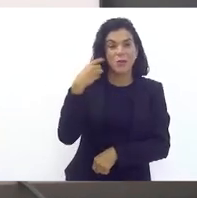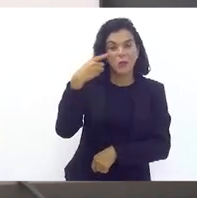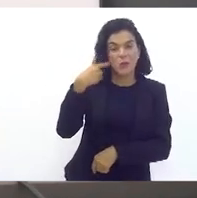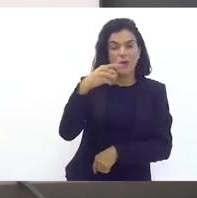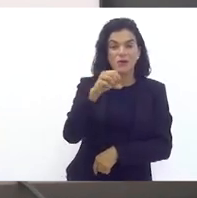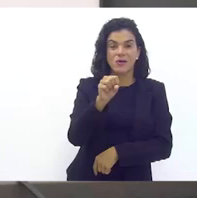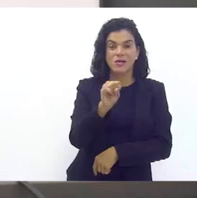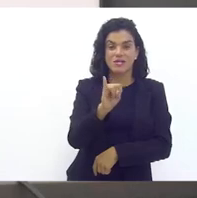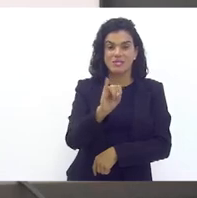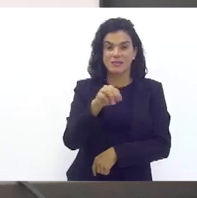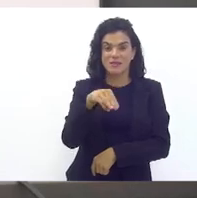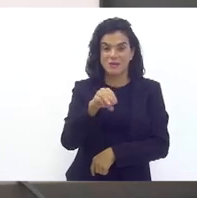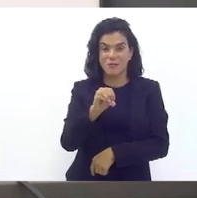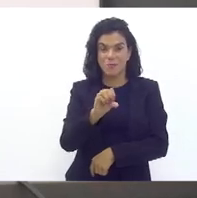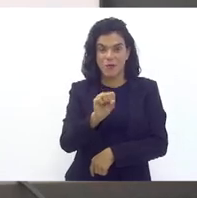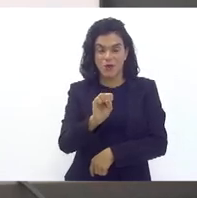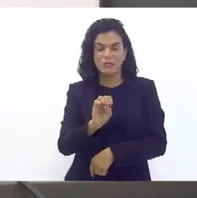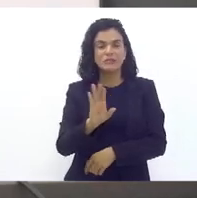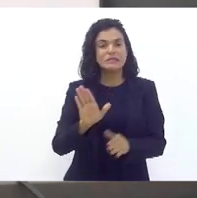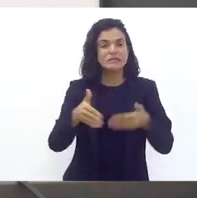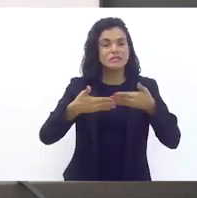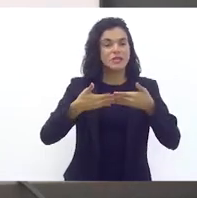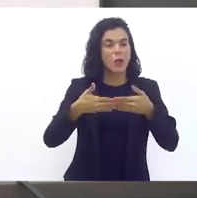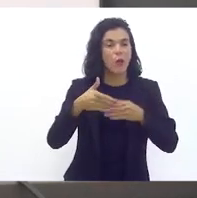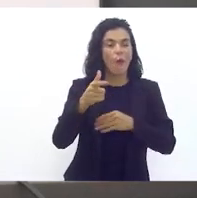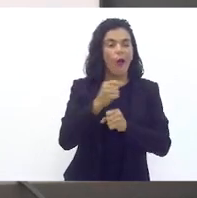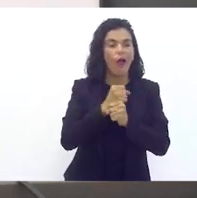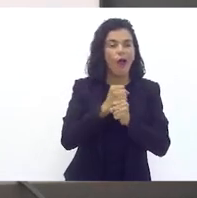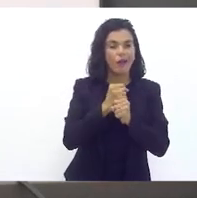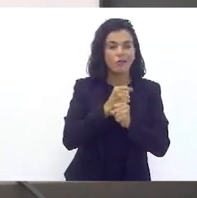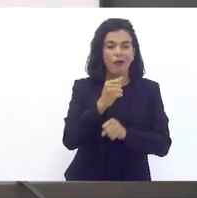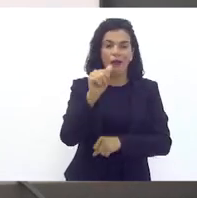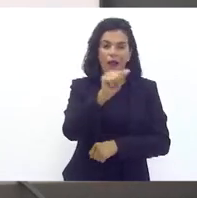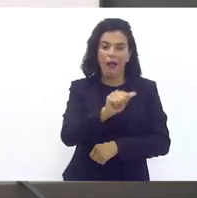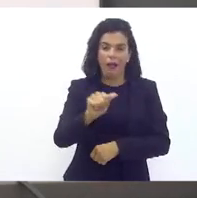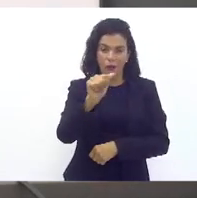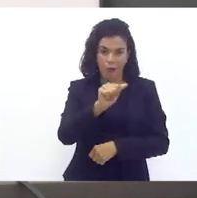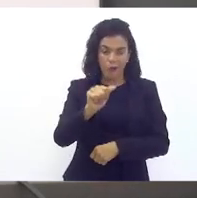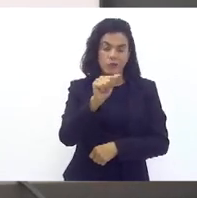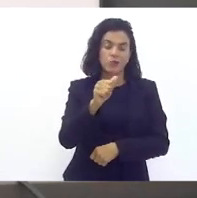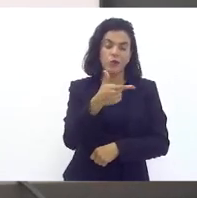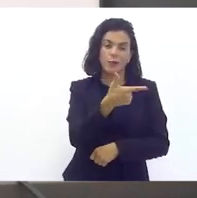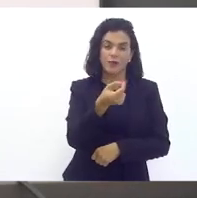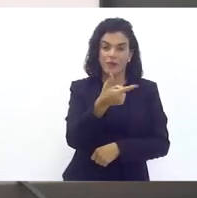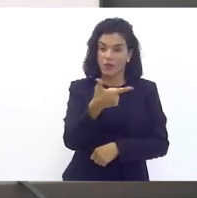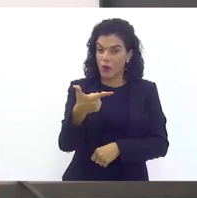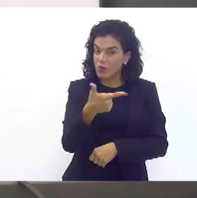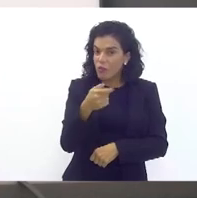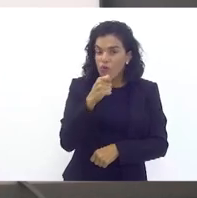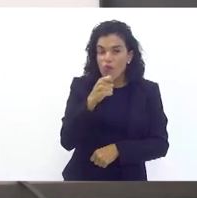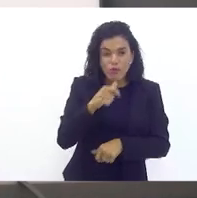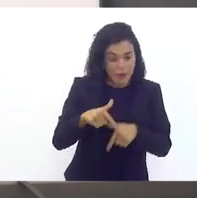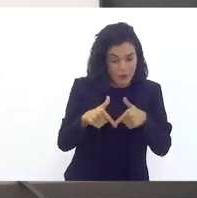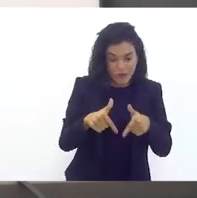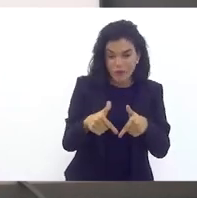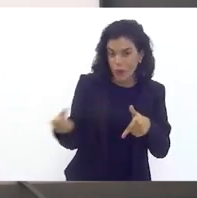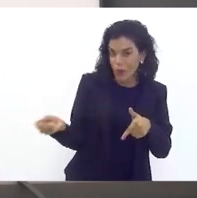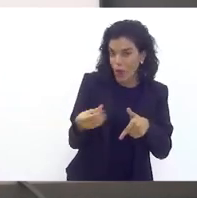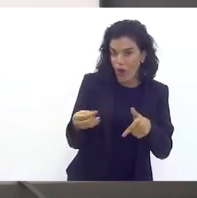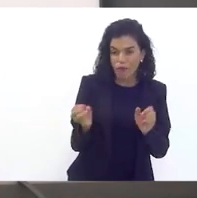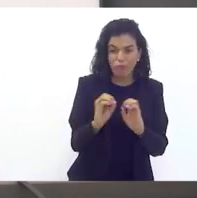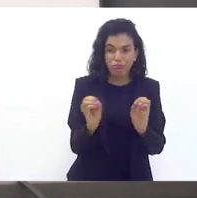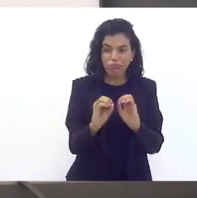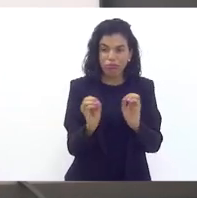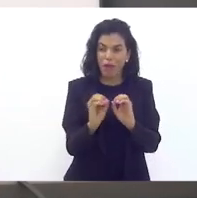negociação, que se encerrou no início de agosto do ano de 2022. Nós não temos nenhuma iniciativa conhecida, nova,